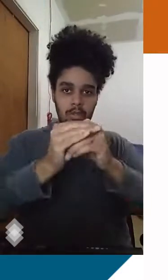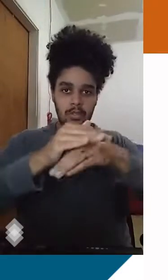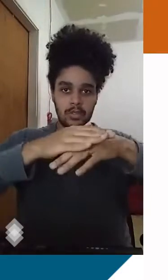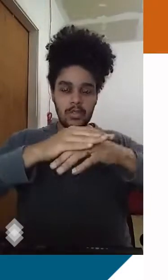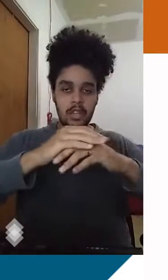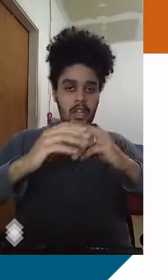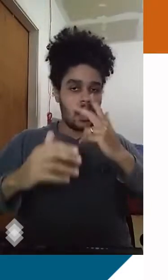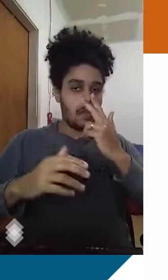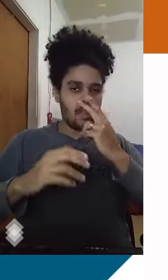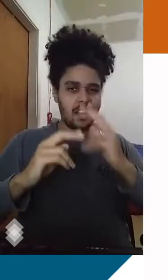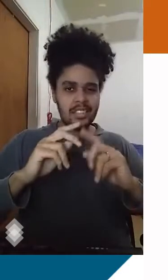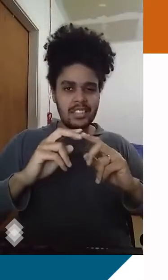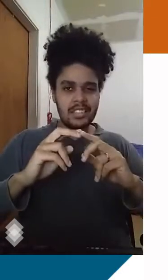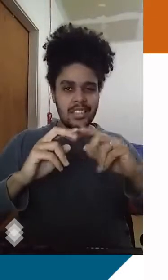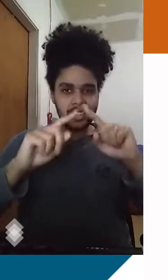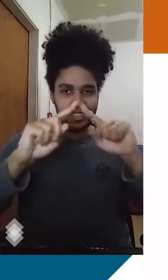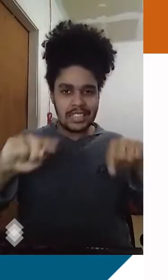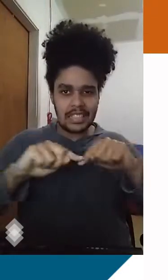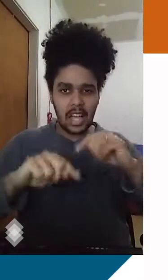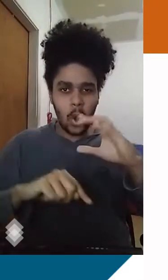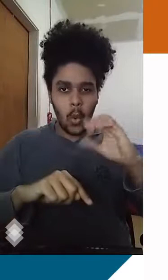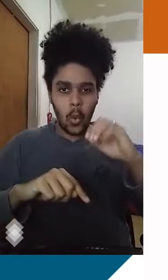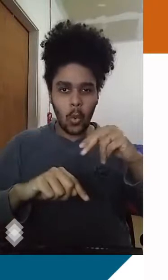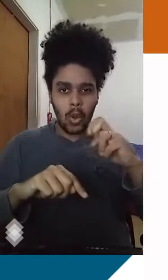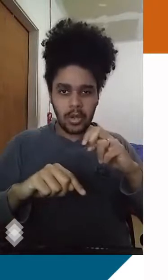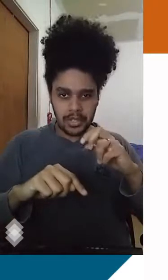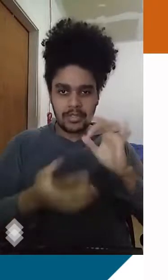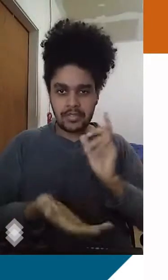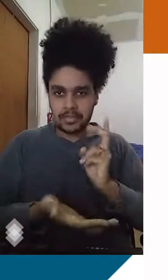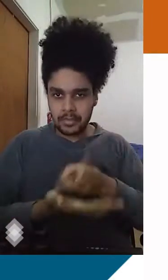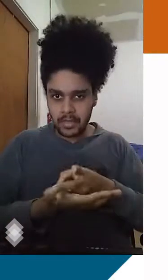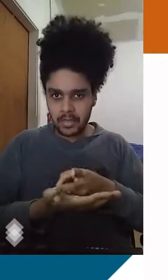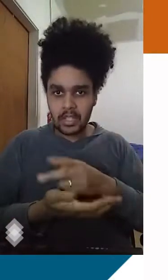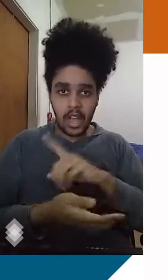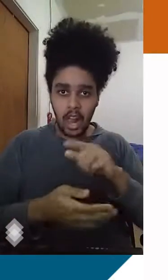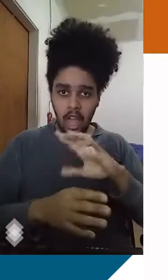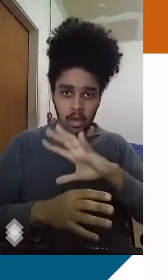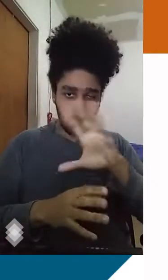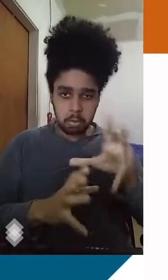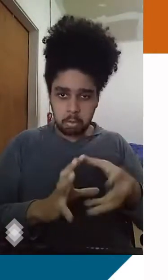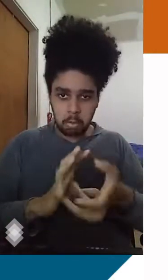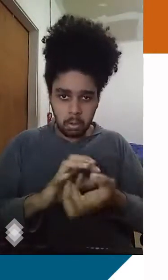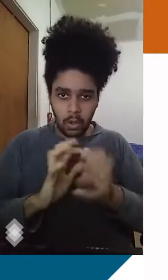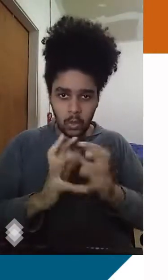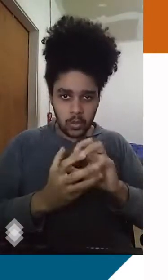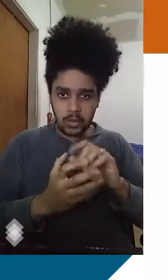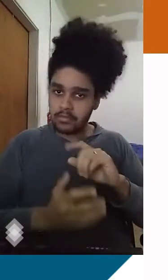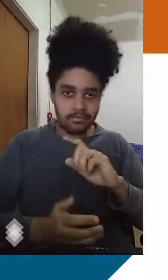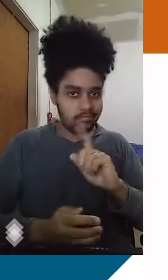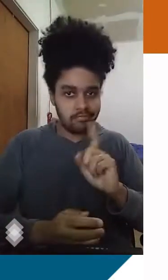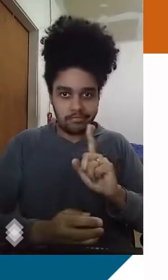globo, gerando esse formato, tipo como se fosse uma forma de cone mesmo. Ela envolve toda a superfície da